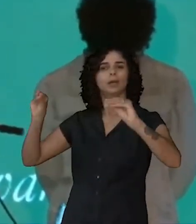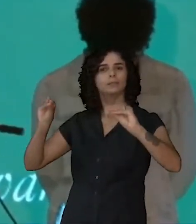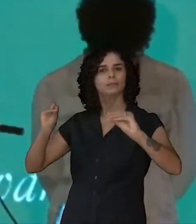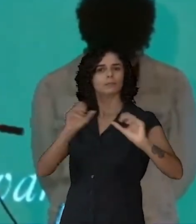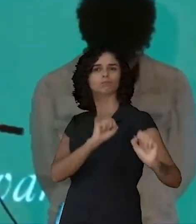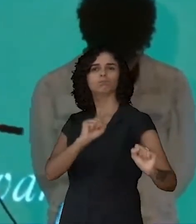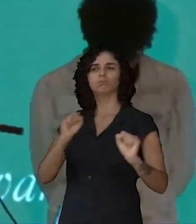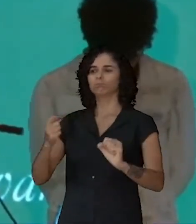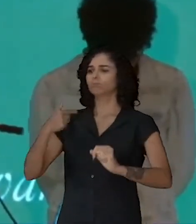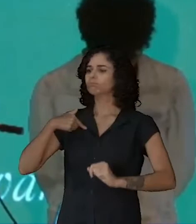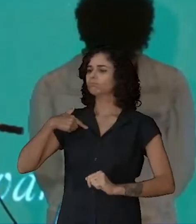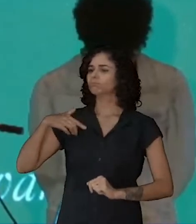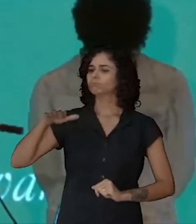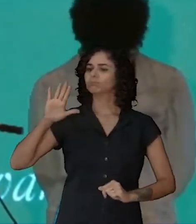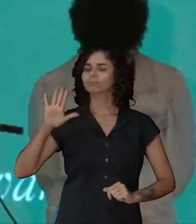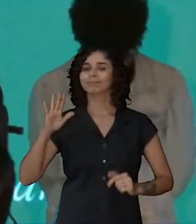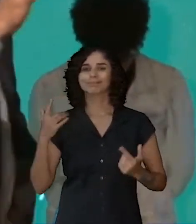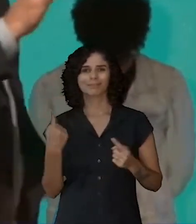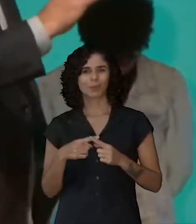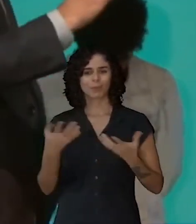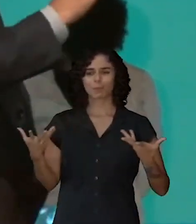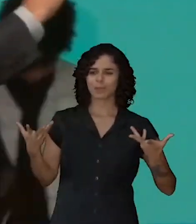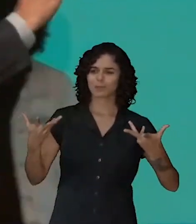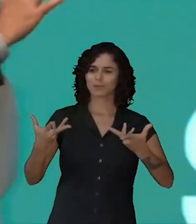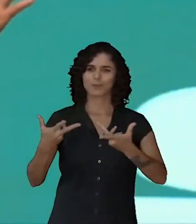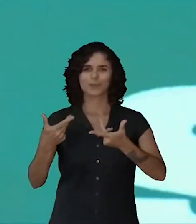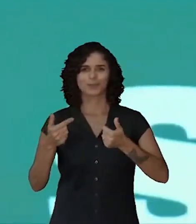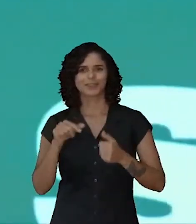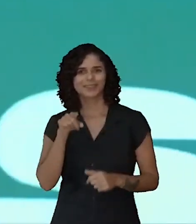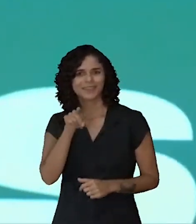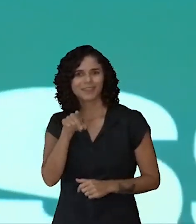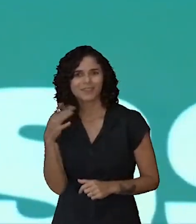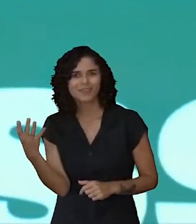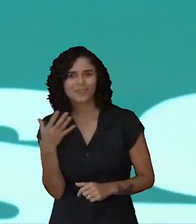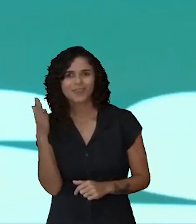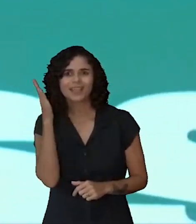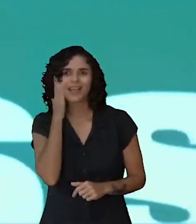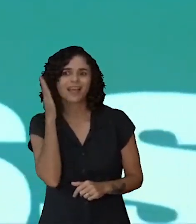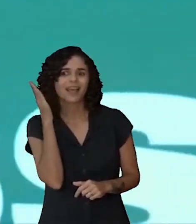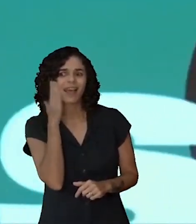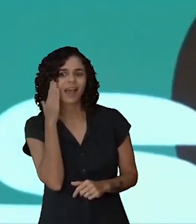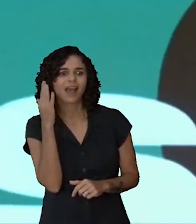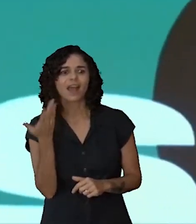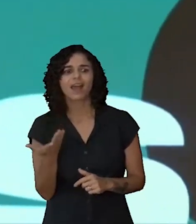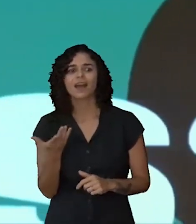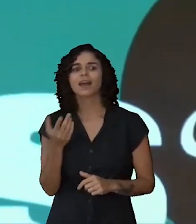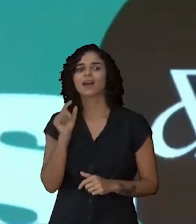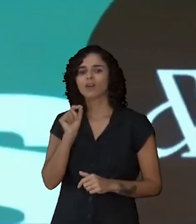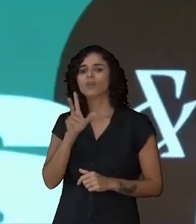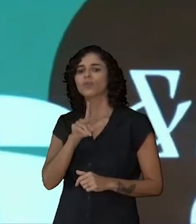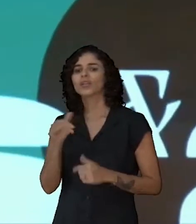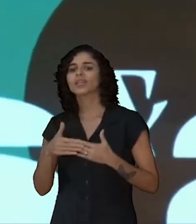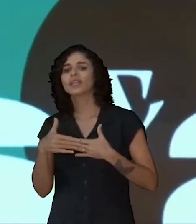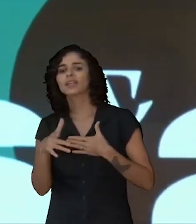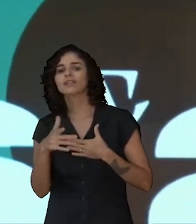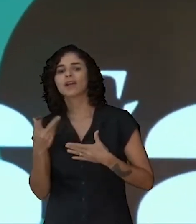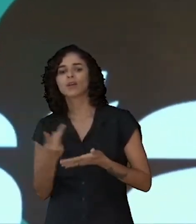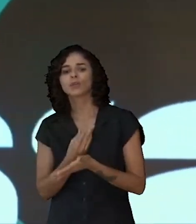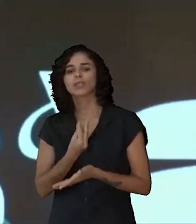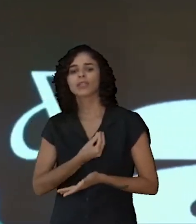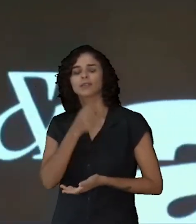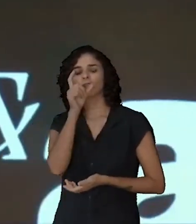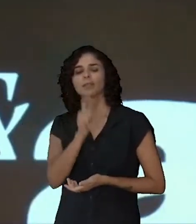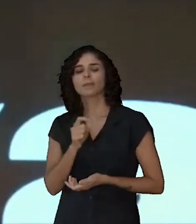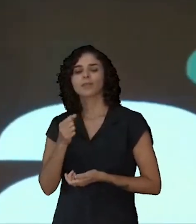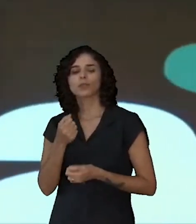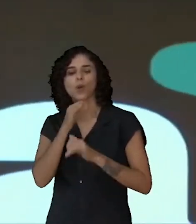que é maravilhoso. Você quer saber o que vai acontecer na vida de alguém para entregar, porque você acha que é maravilhoso. Você